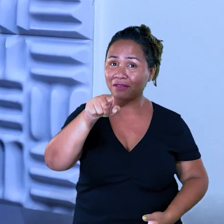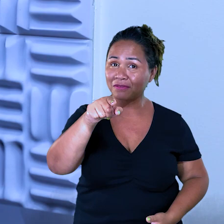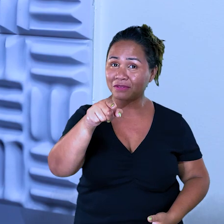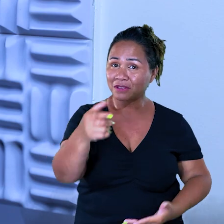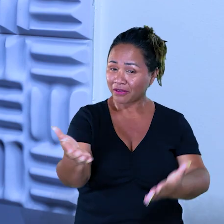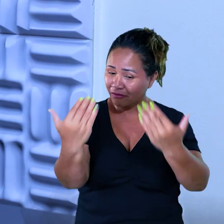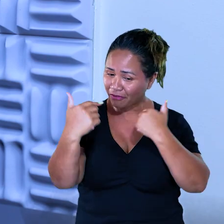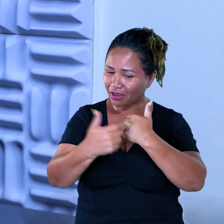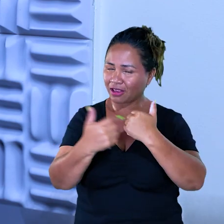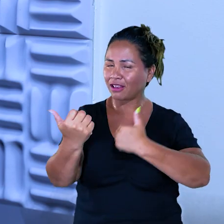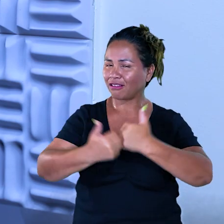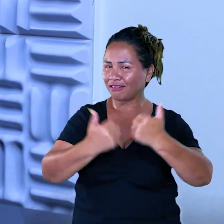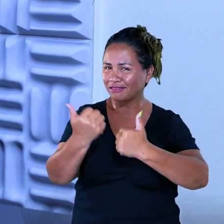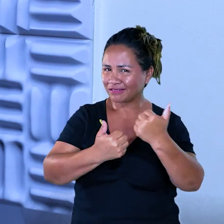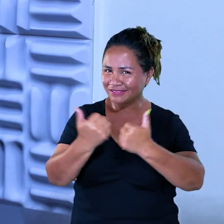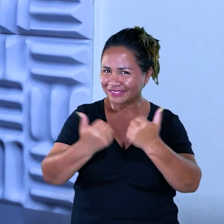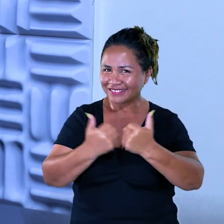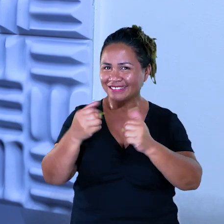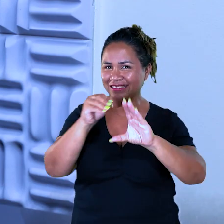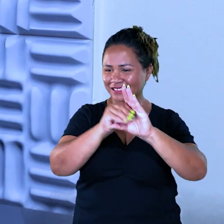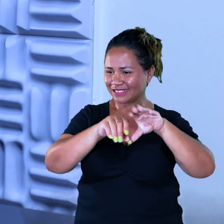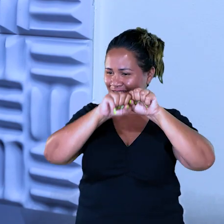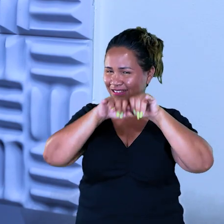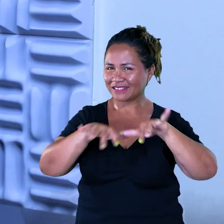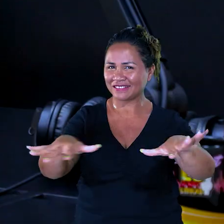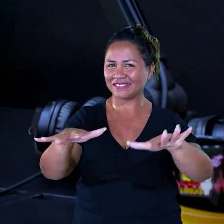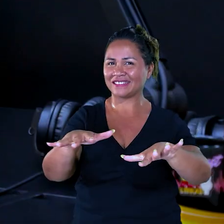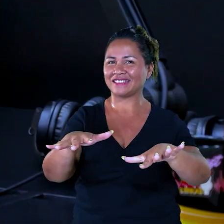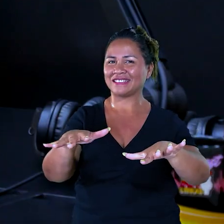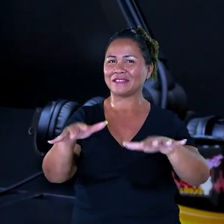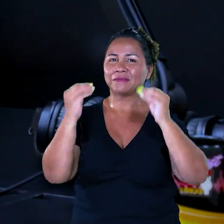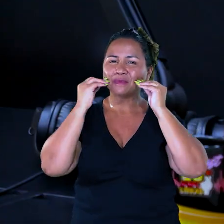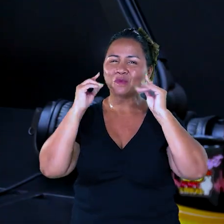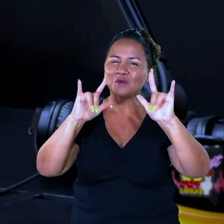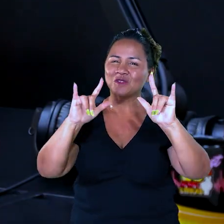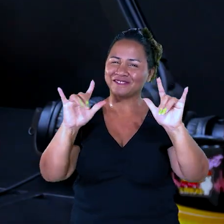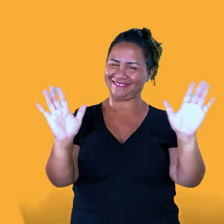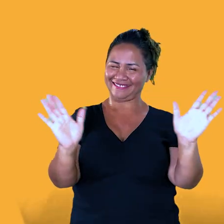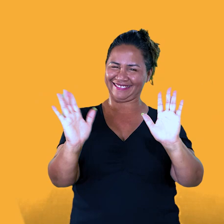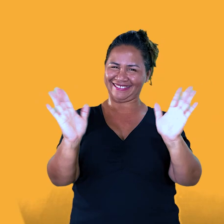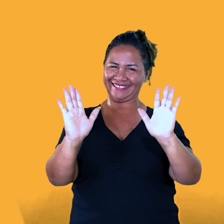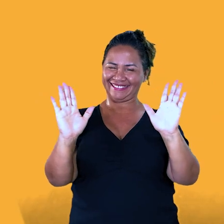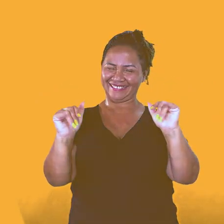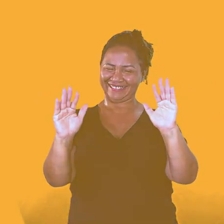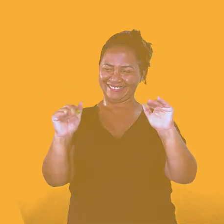Deixe seu like, compartilhe esse bate-papo delicioso. Beijo, tchau. Tchau. Tchau, tchau.